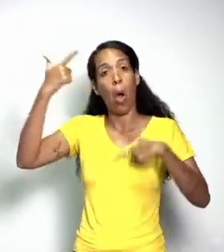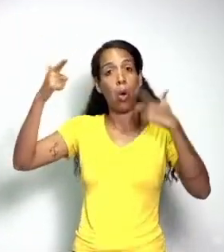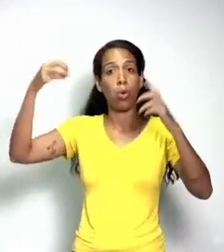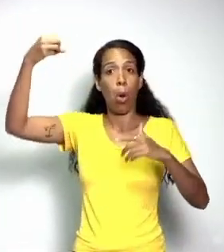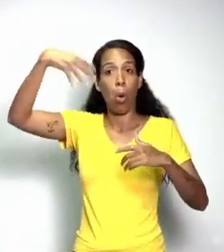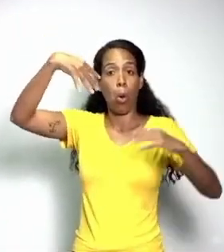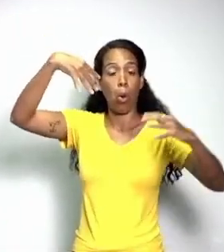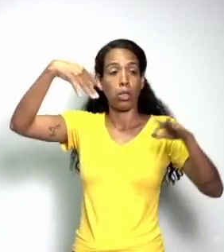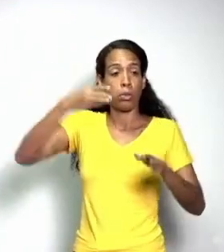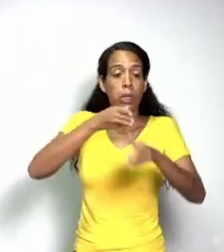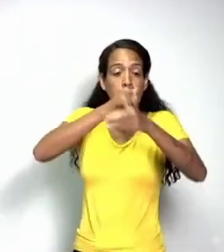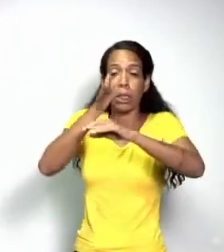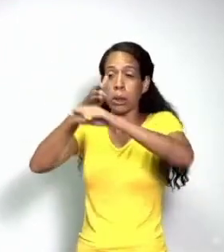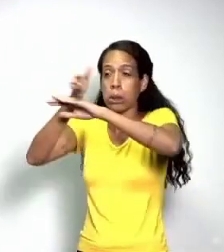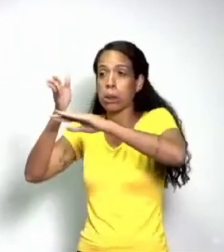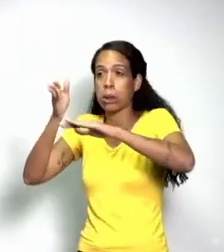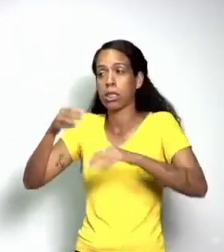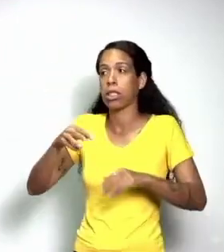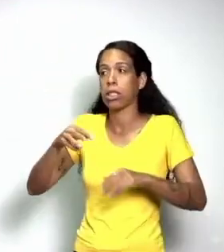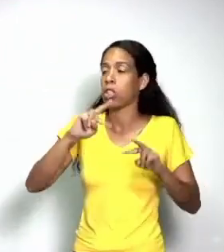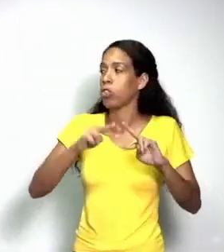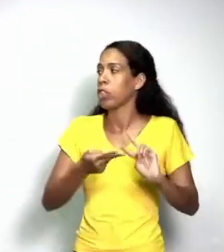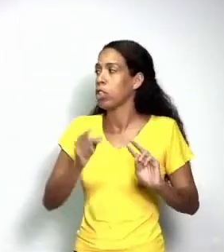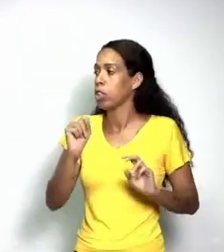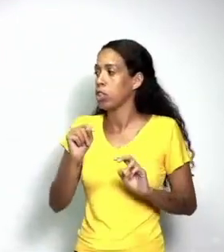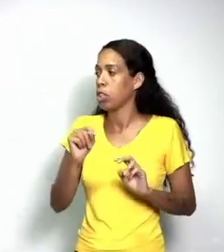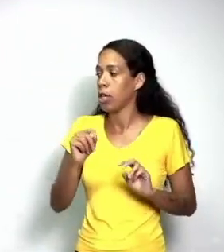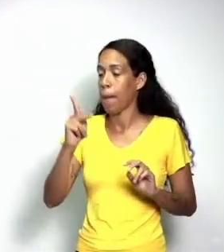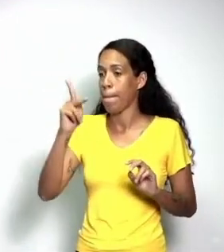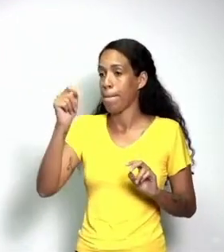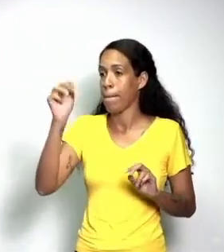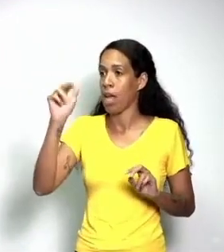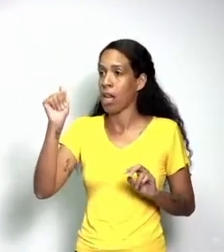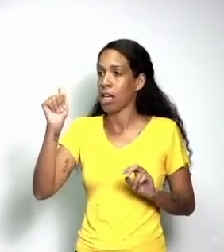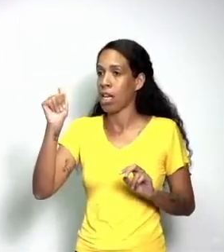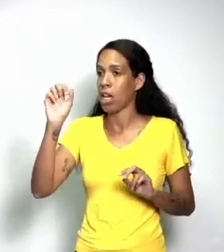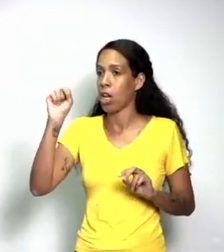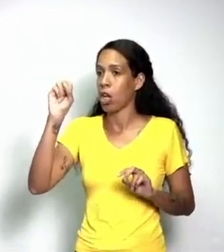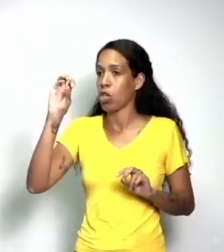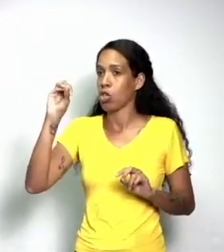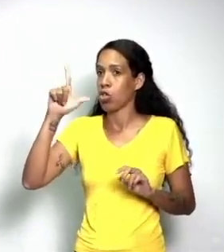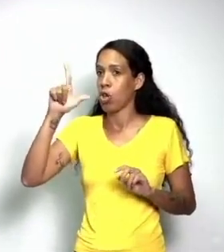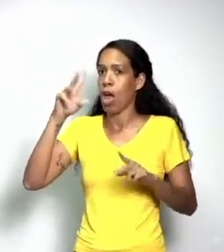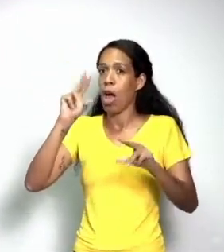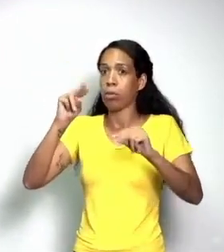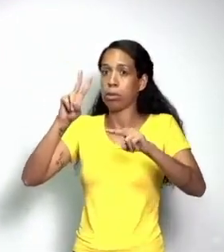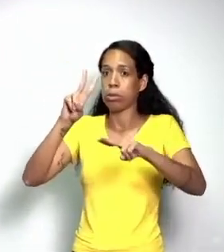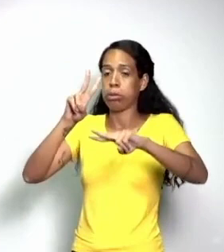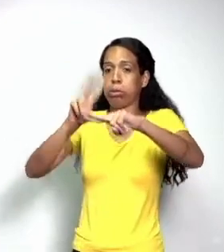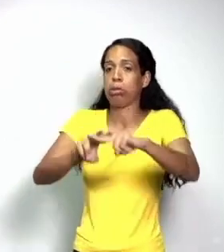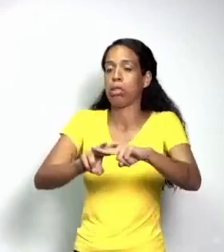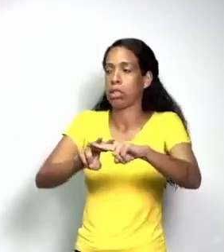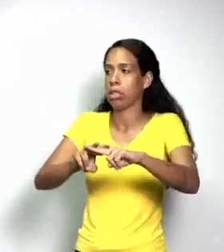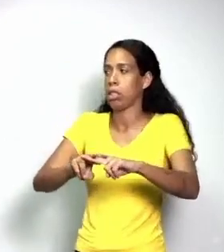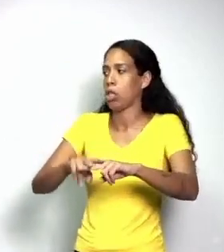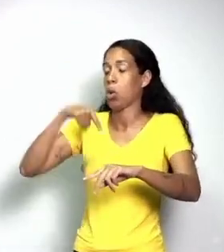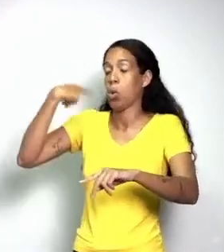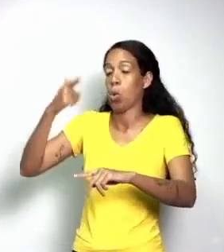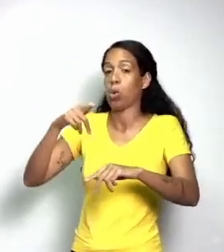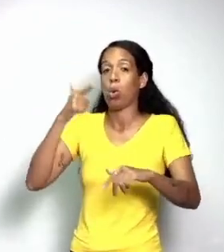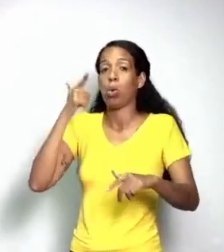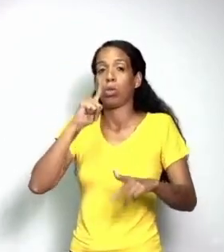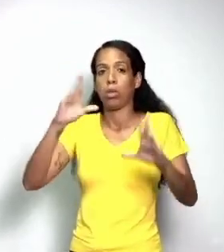podem estar entrando do próprio set. A diferença é que um parasol ele é muito fixo, né? O bandora a gente consegue fechar a imagem da câmera